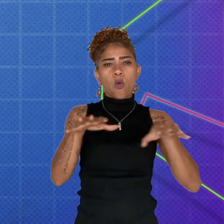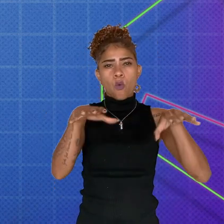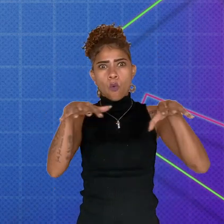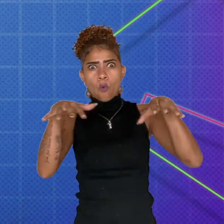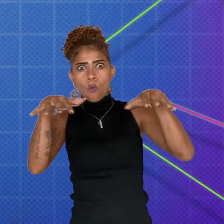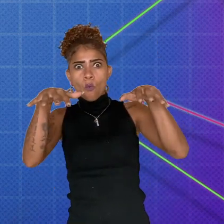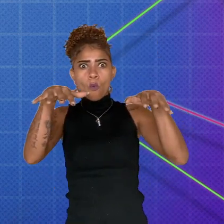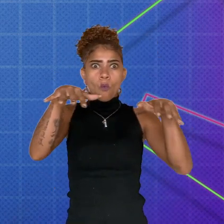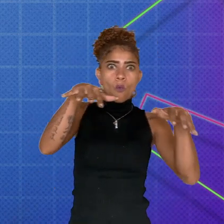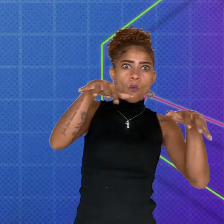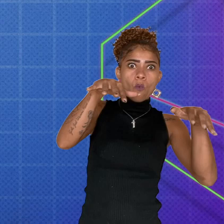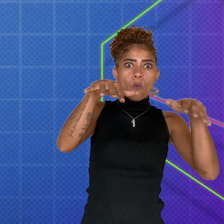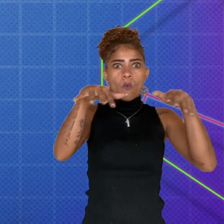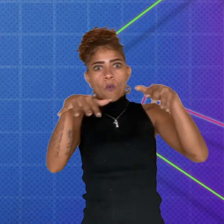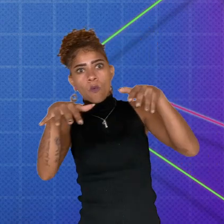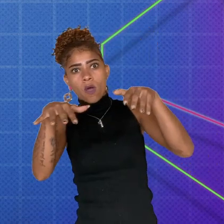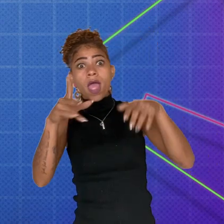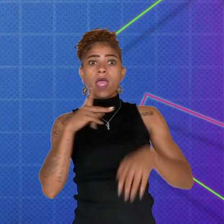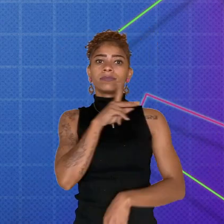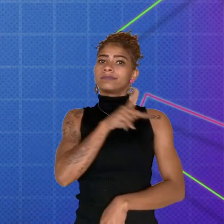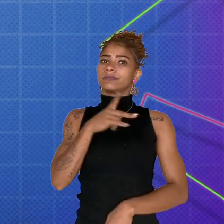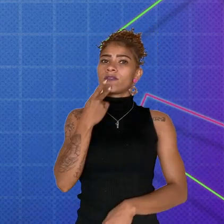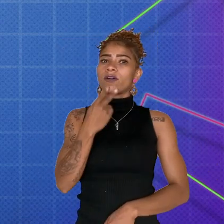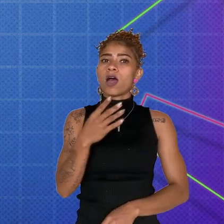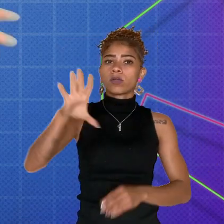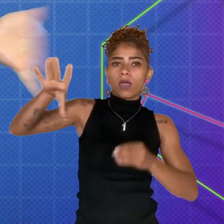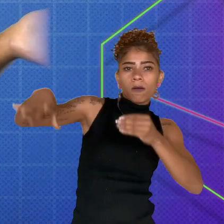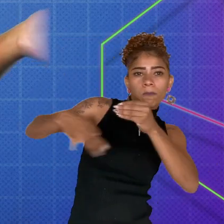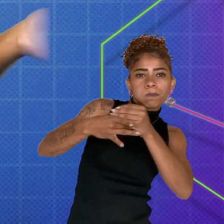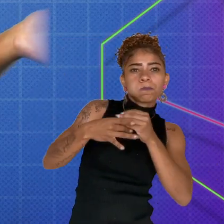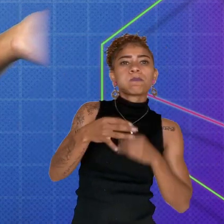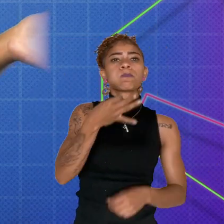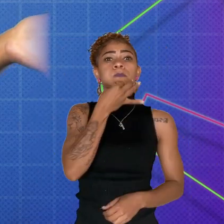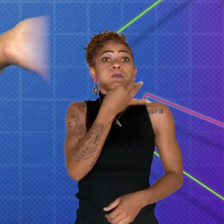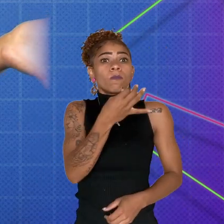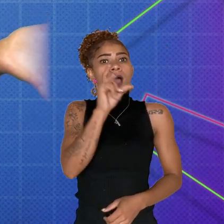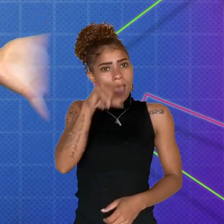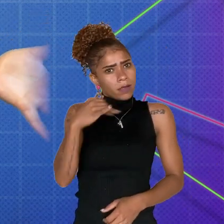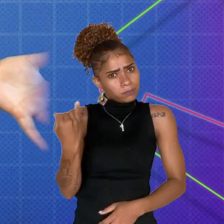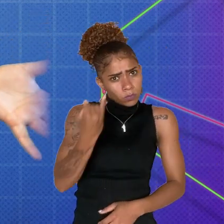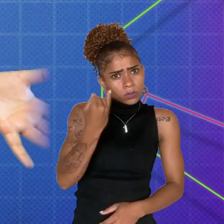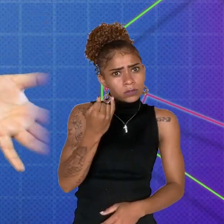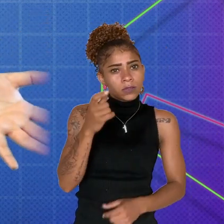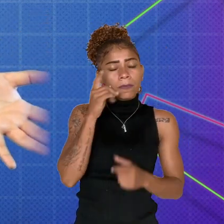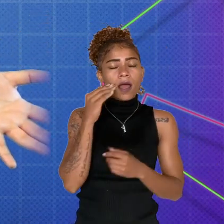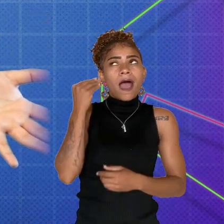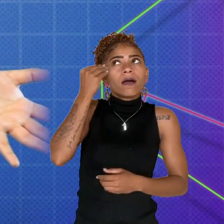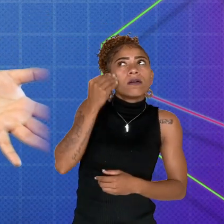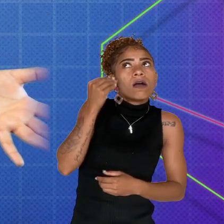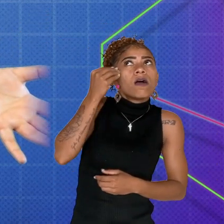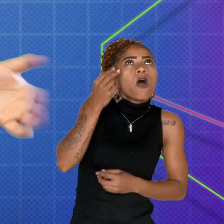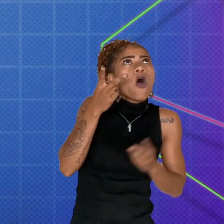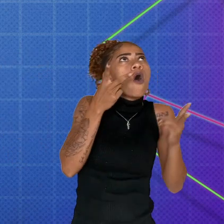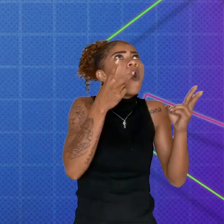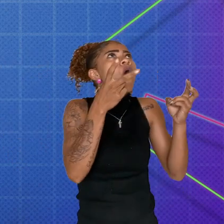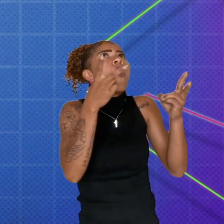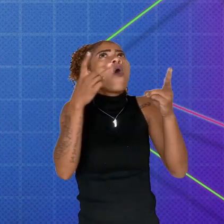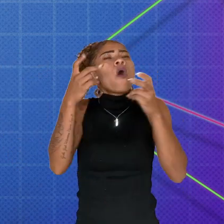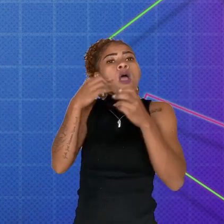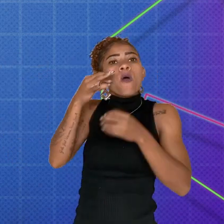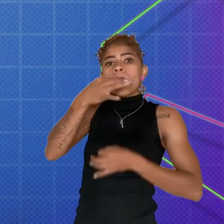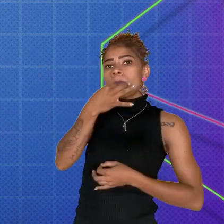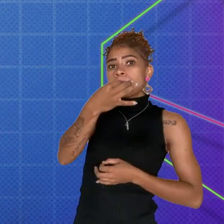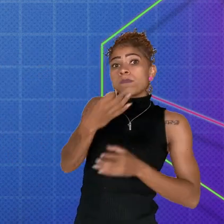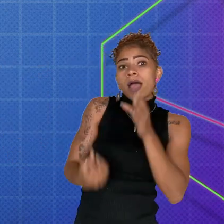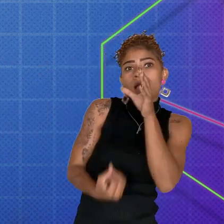jogo de zumbi. Como professora, eu devo dizer que a adição de efeitos sonoros é uma parte importante da imersão em um jogo de zumbis. O som